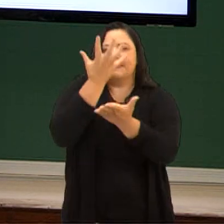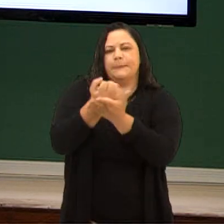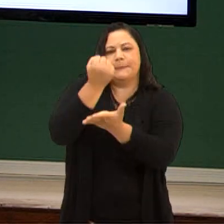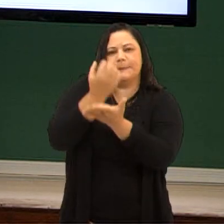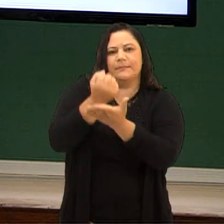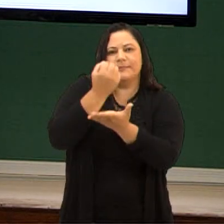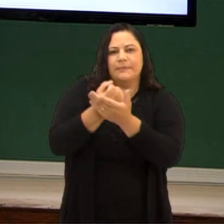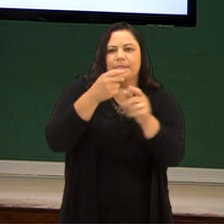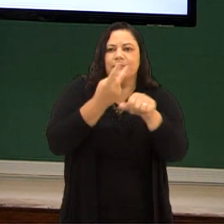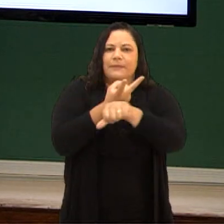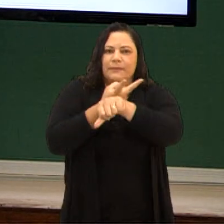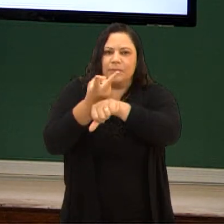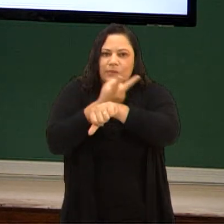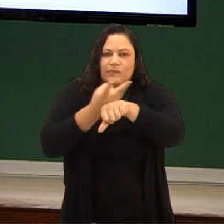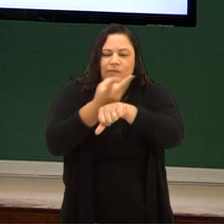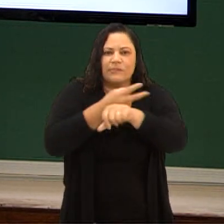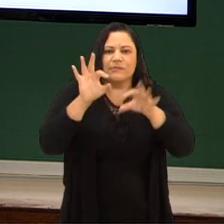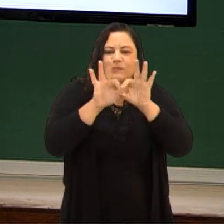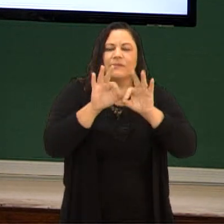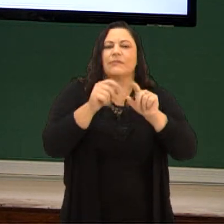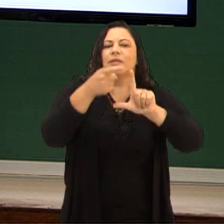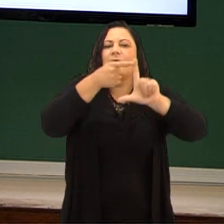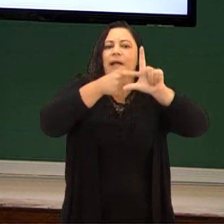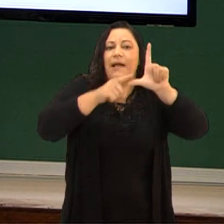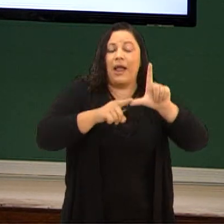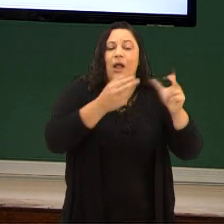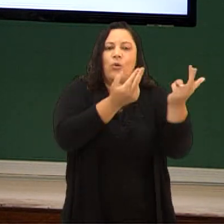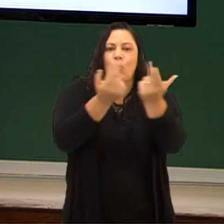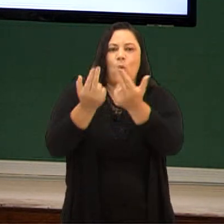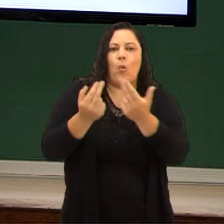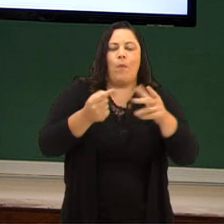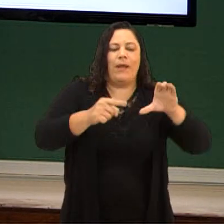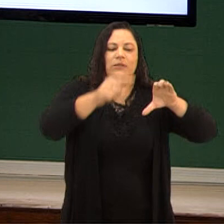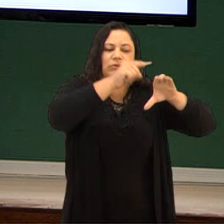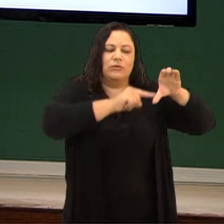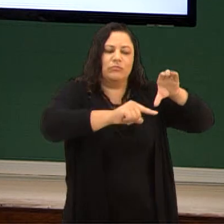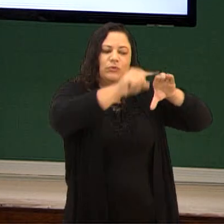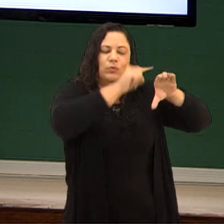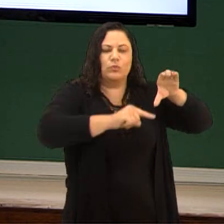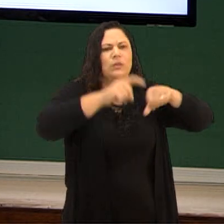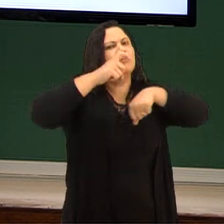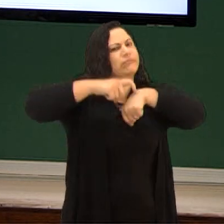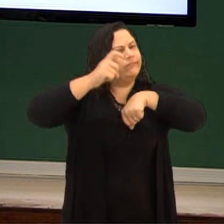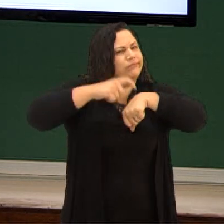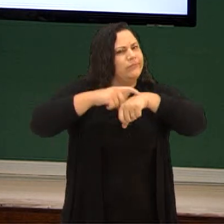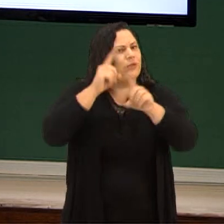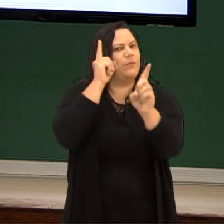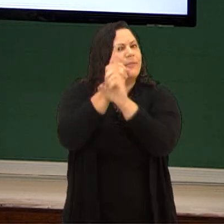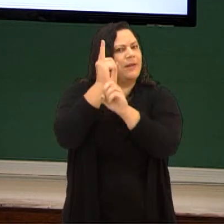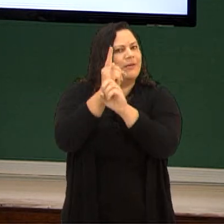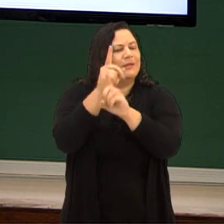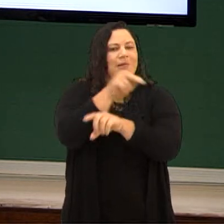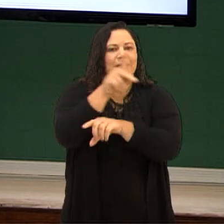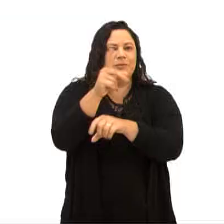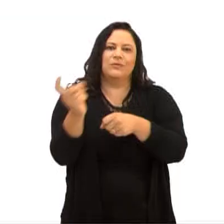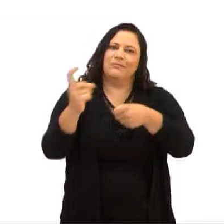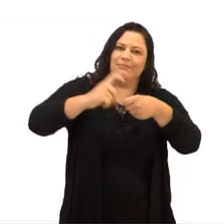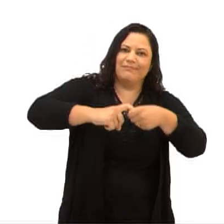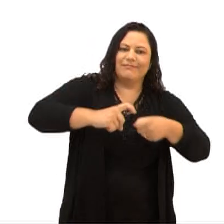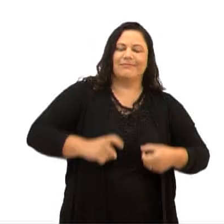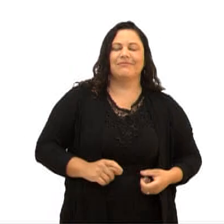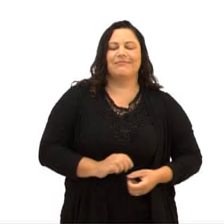vocês. Medindo ângulos como partes de um círculo. Tempinho para vocês encontrarem aí que a professora já volta para jogarmos